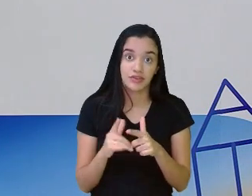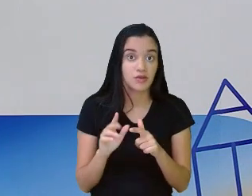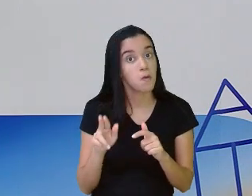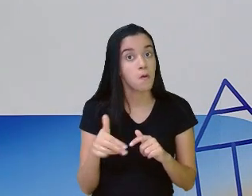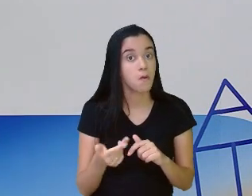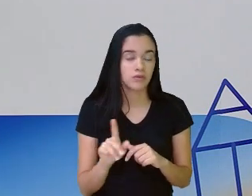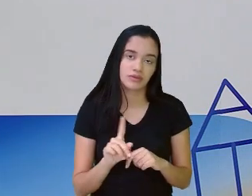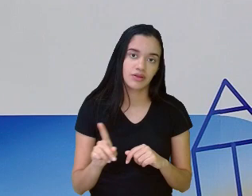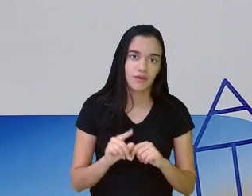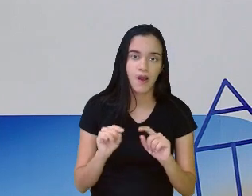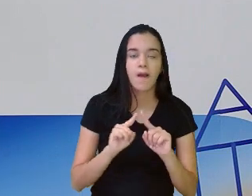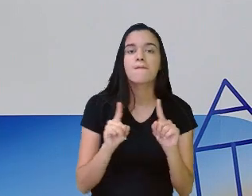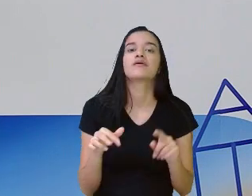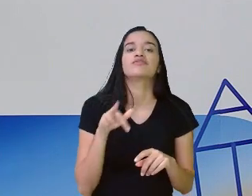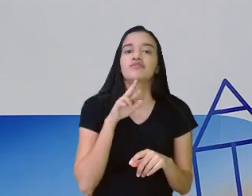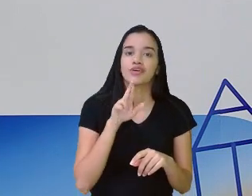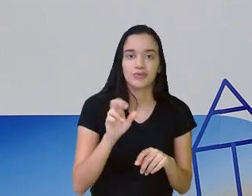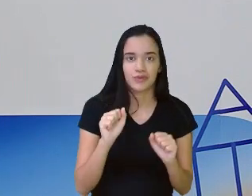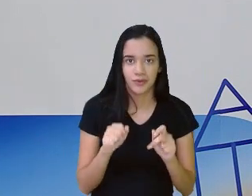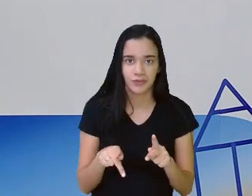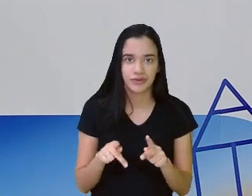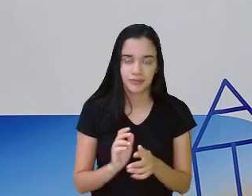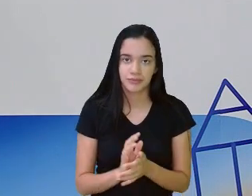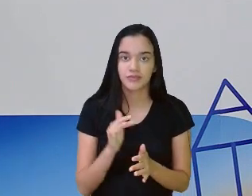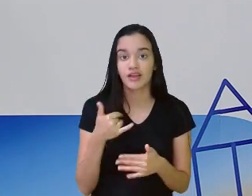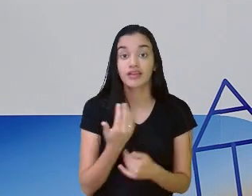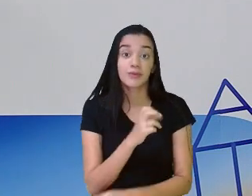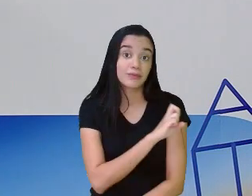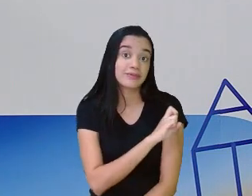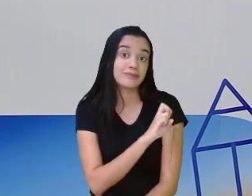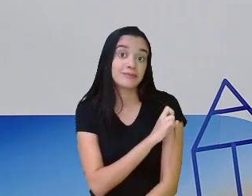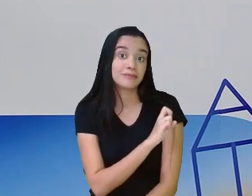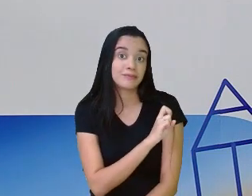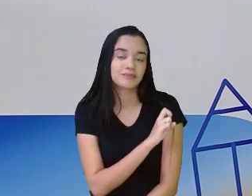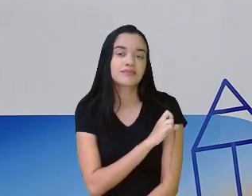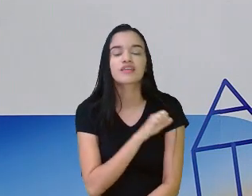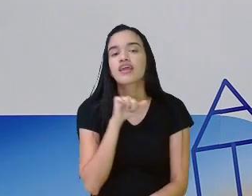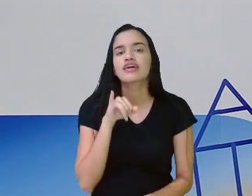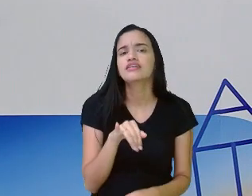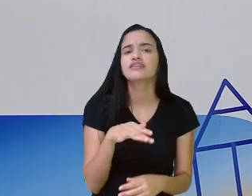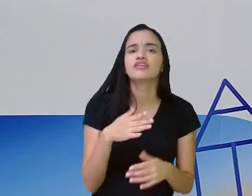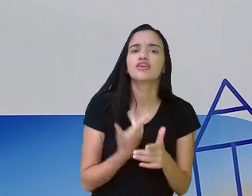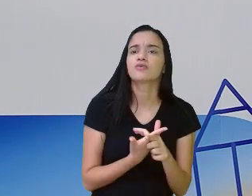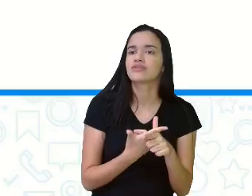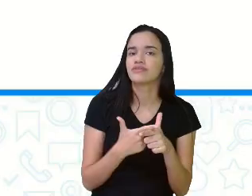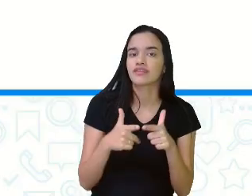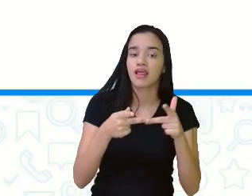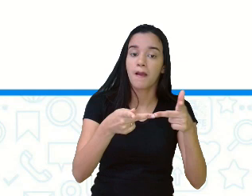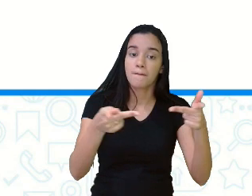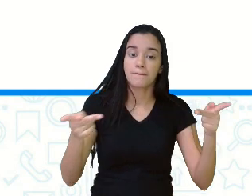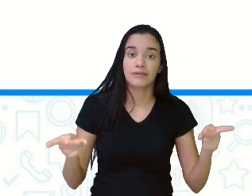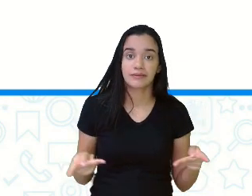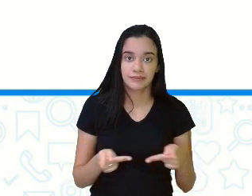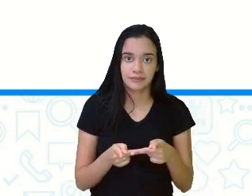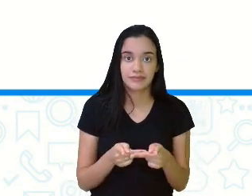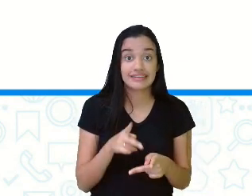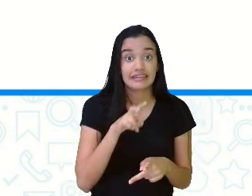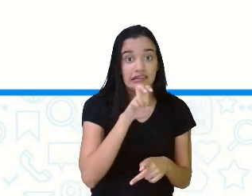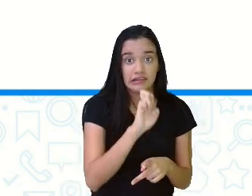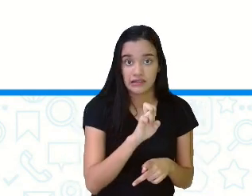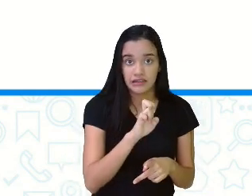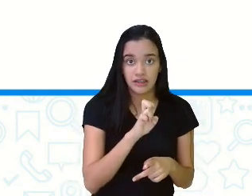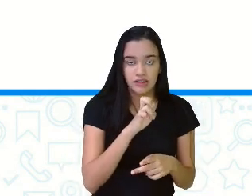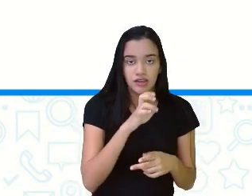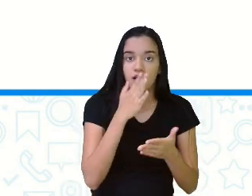ou não. Mas eu vou responder, tá? Quinto ano, se eu dividir a minha pizza em 5